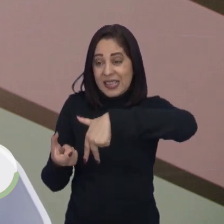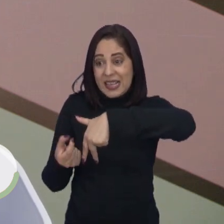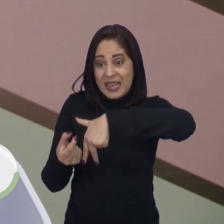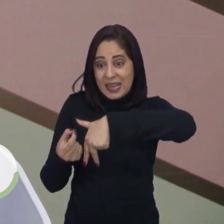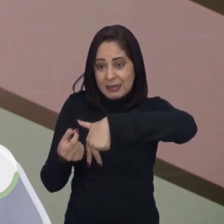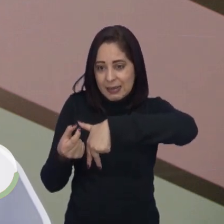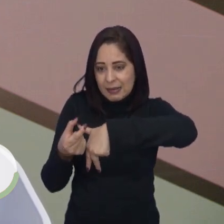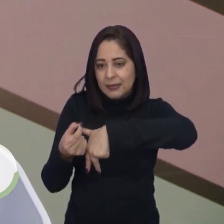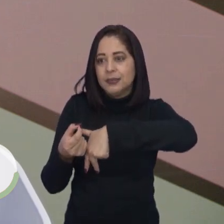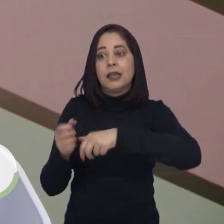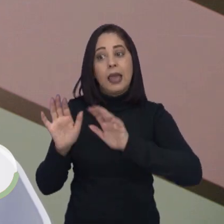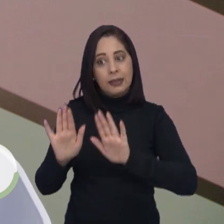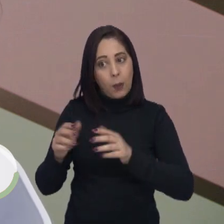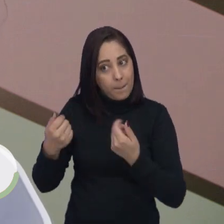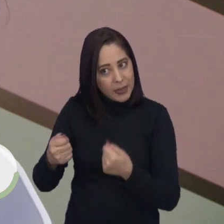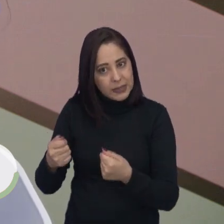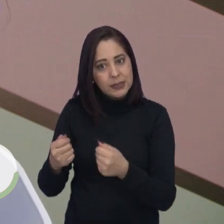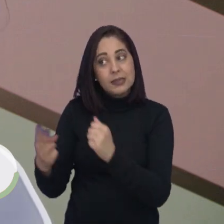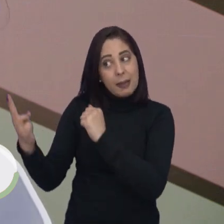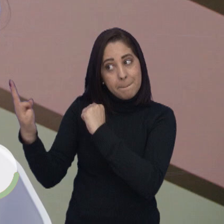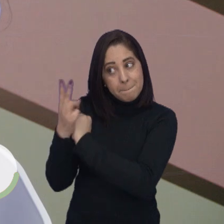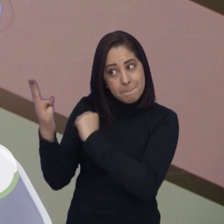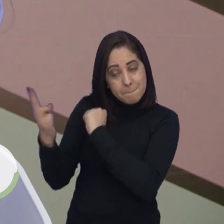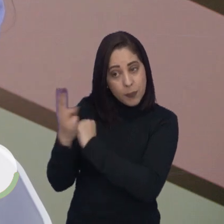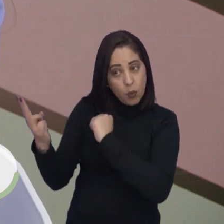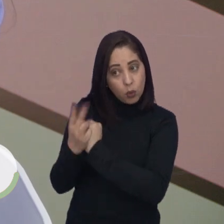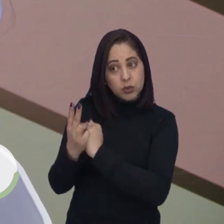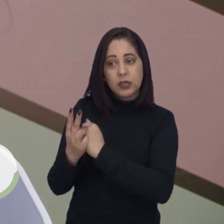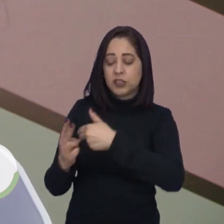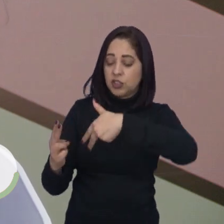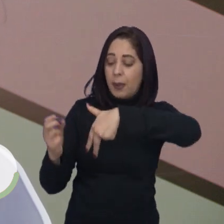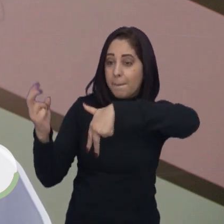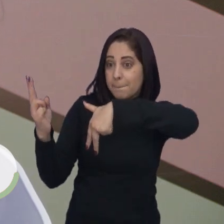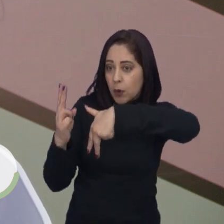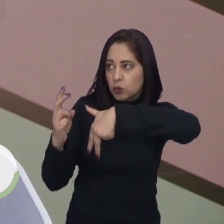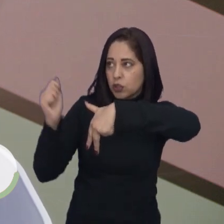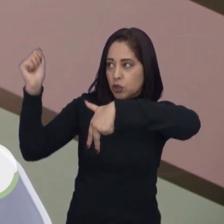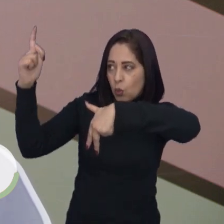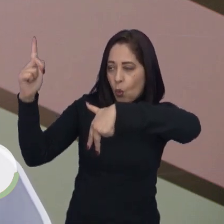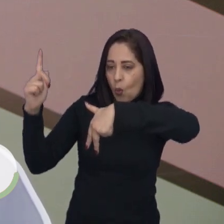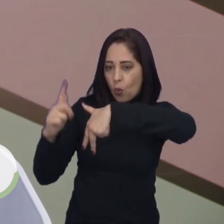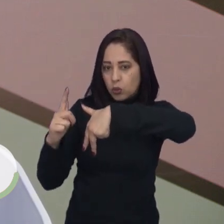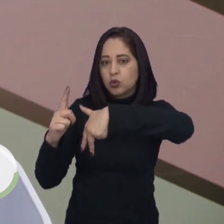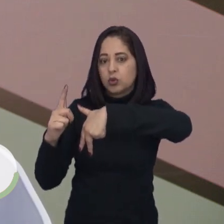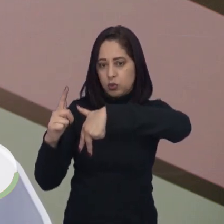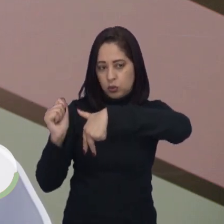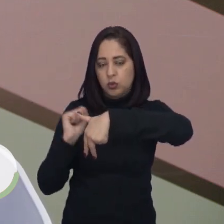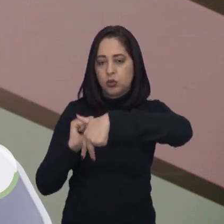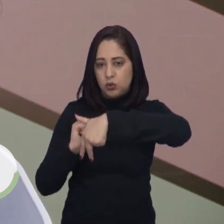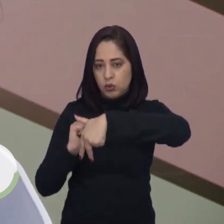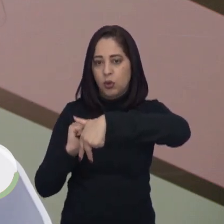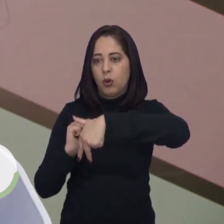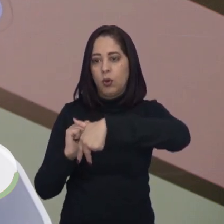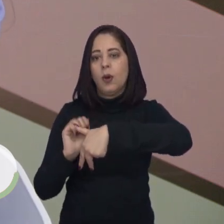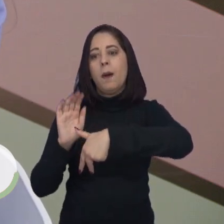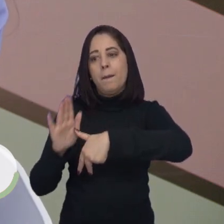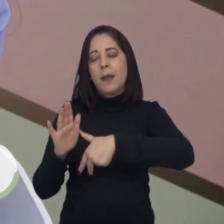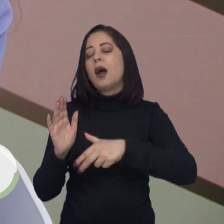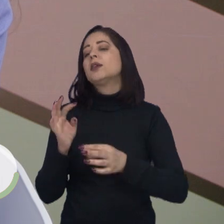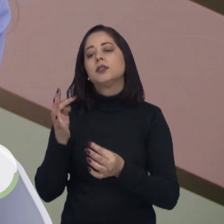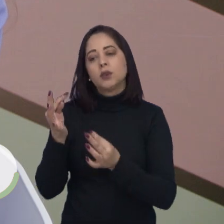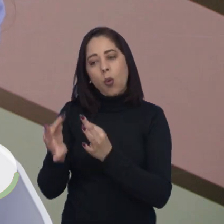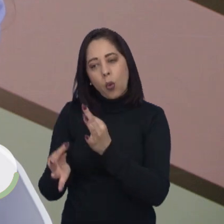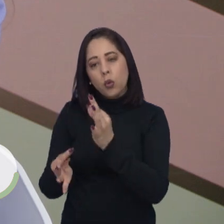sim proteger da luz do sol, mesmo sabendo que o tratamento é